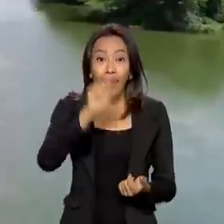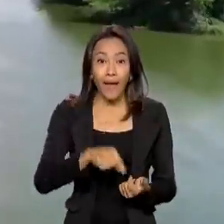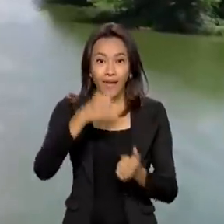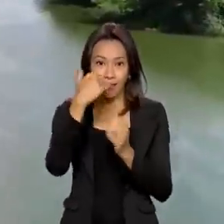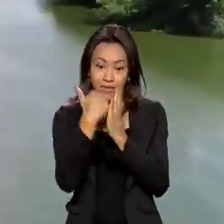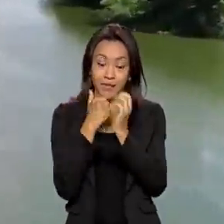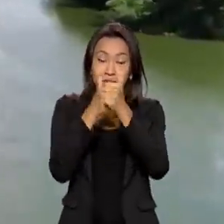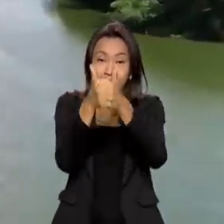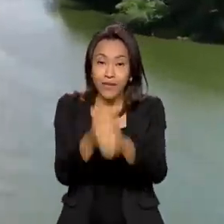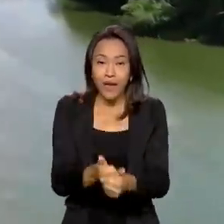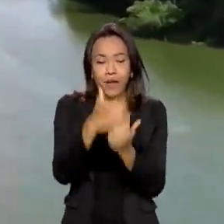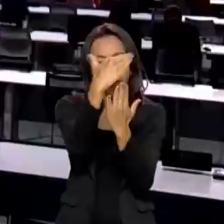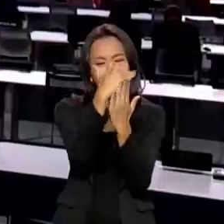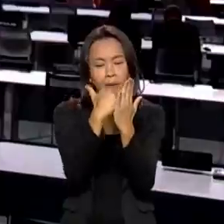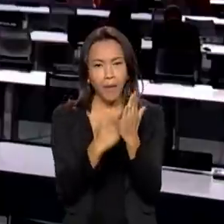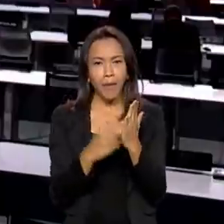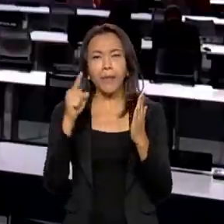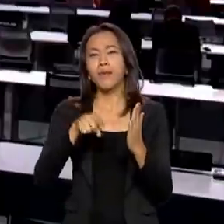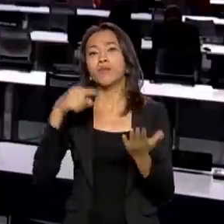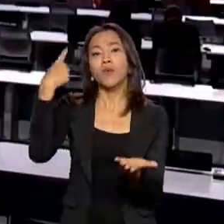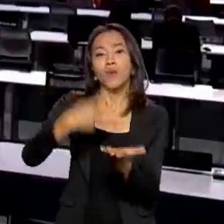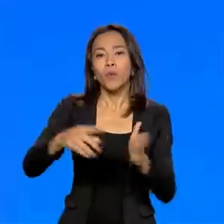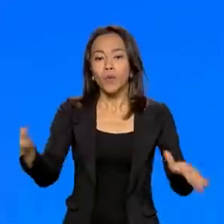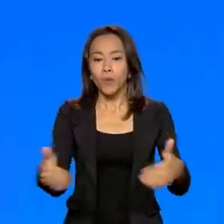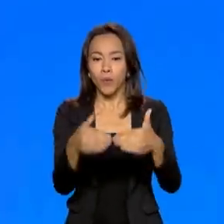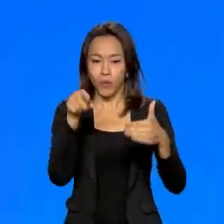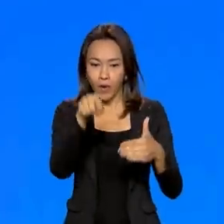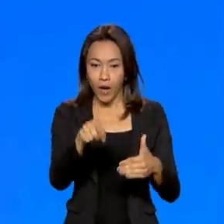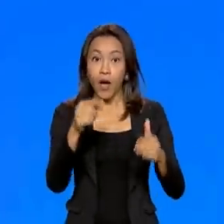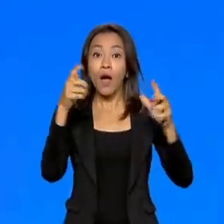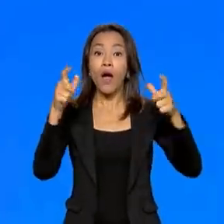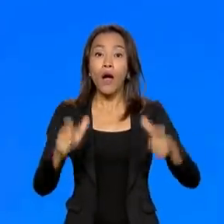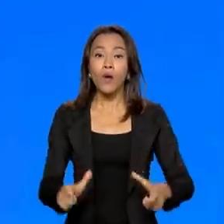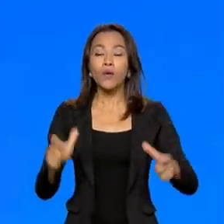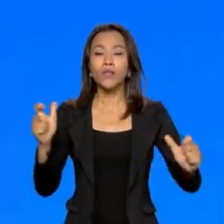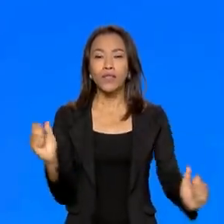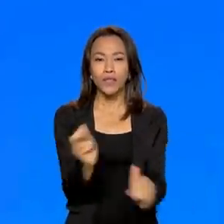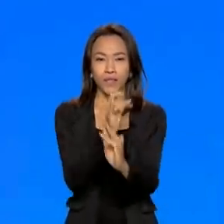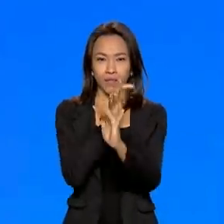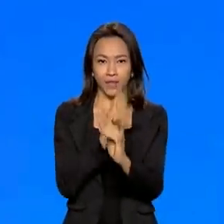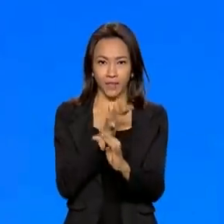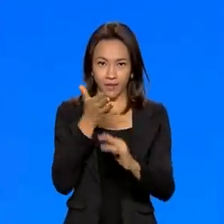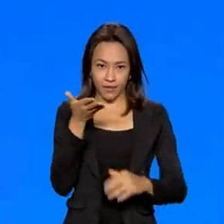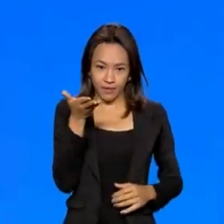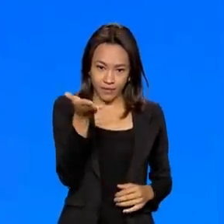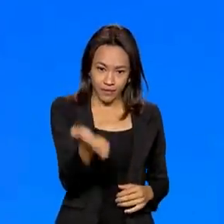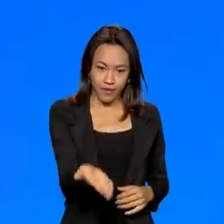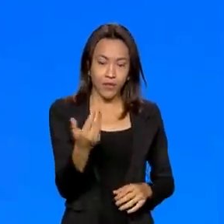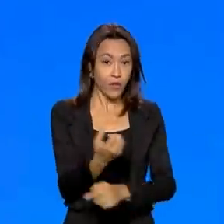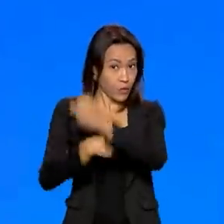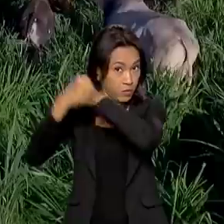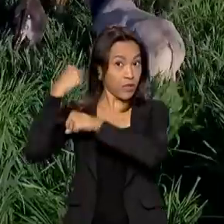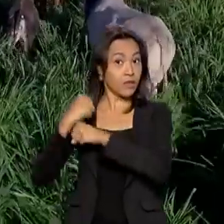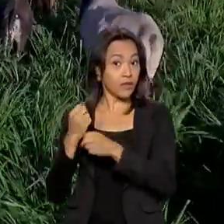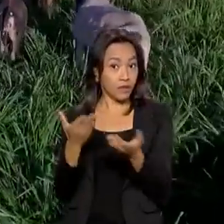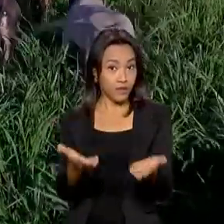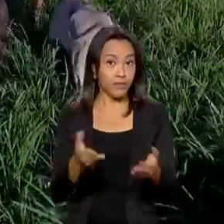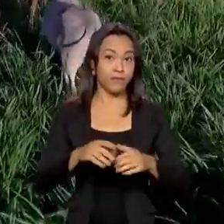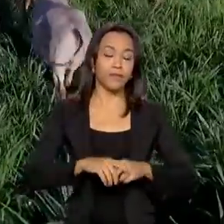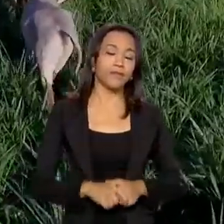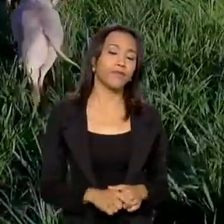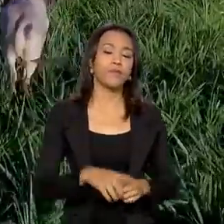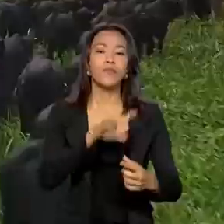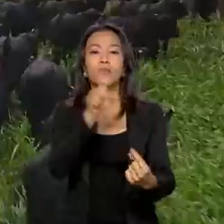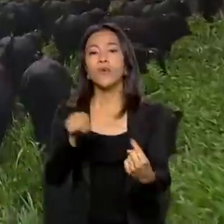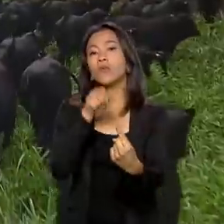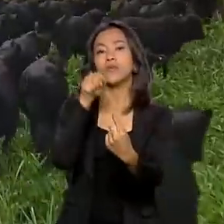Compromisso Global de Metano, firmado durante a Cúpula do Clima das Nações Unidas, realizada ano passado na Escócia. A